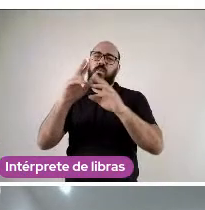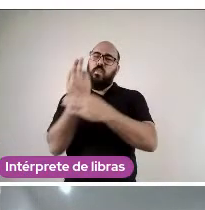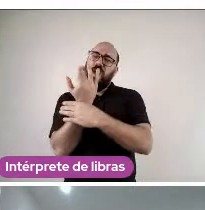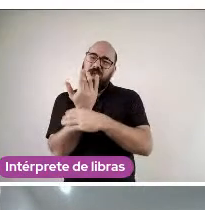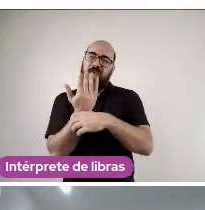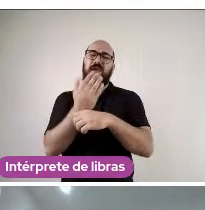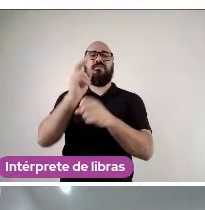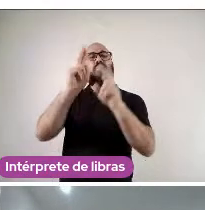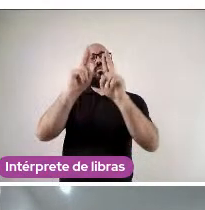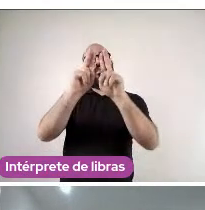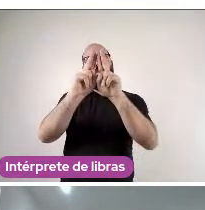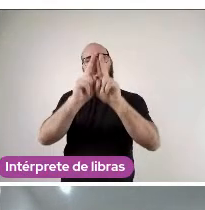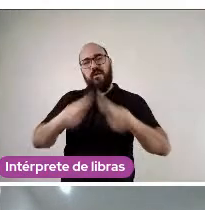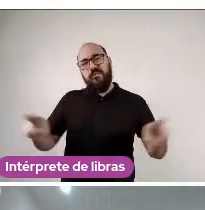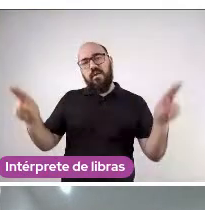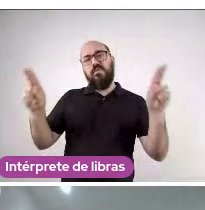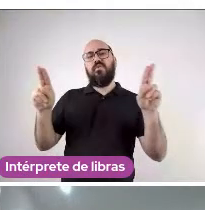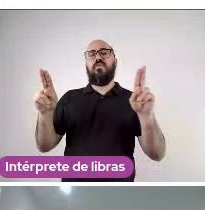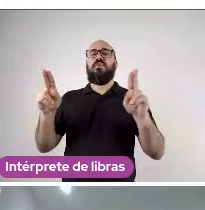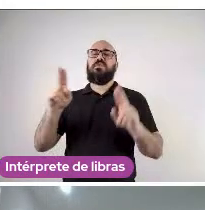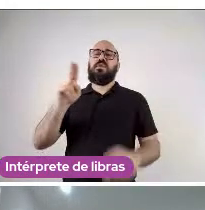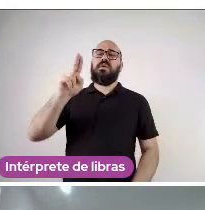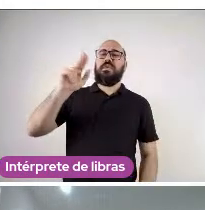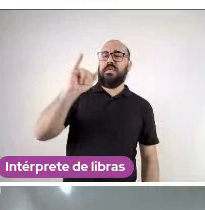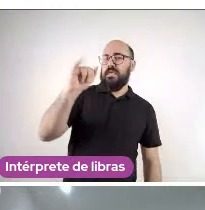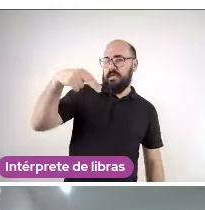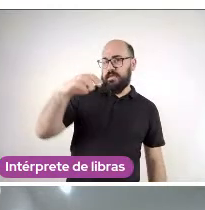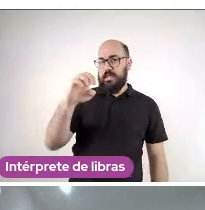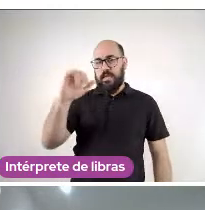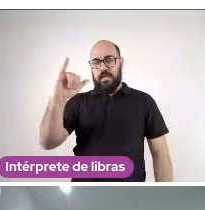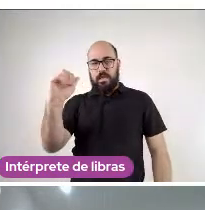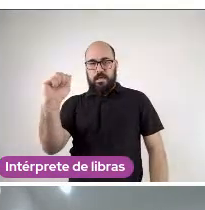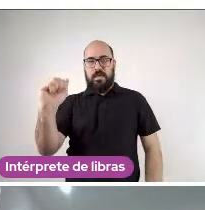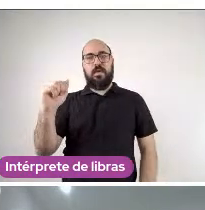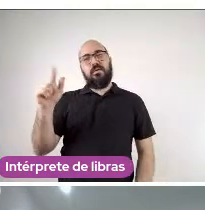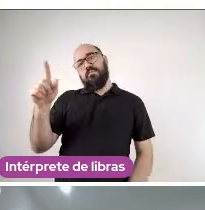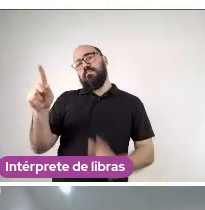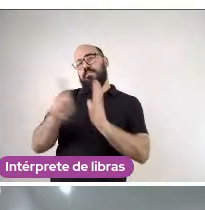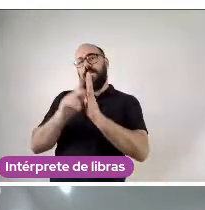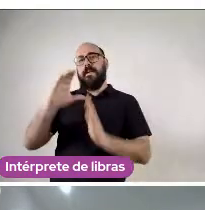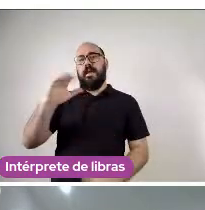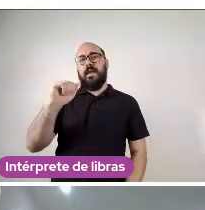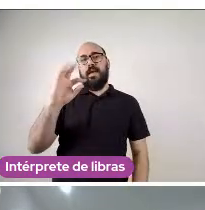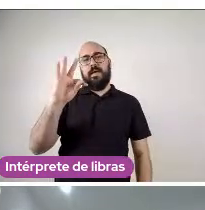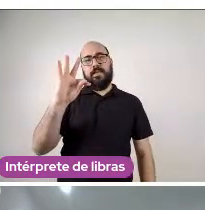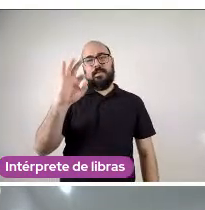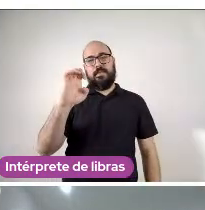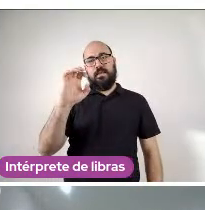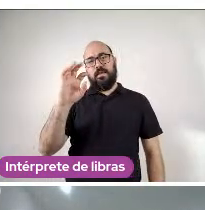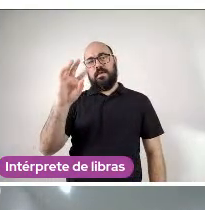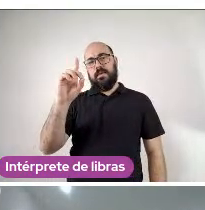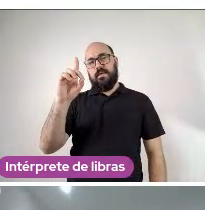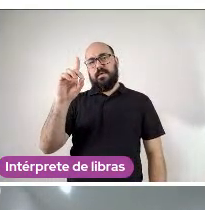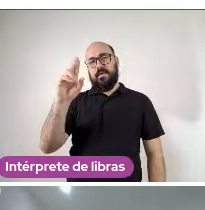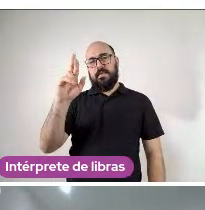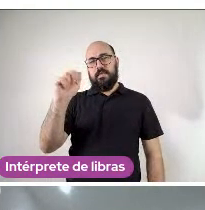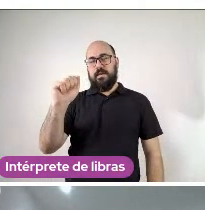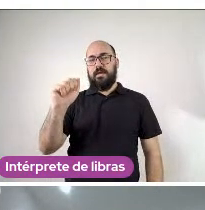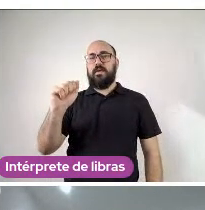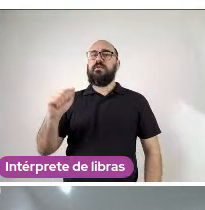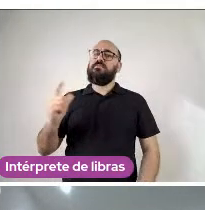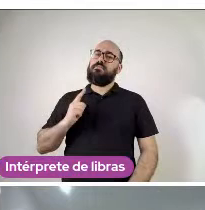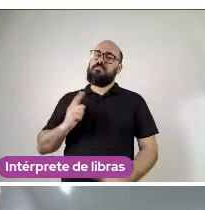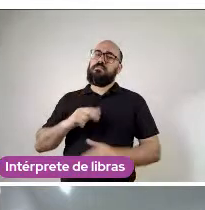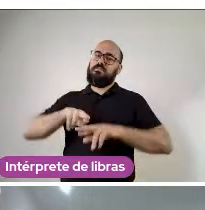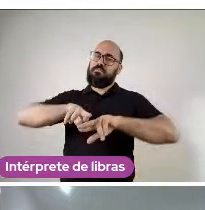INEA, ICMBio, a própria cátedra, né, o Turra, o professor Turra, que fazia mediação também